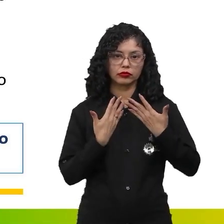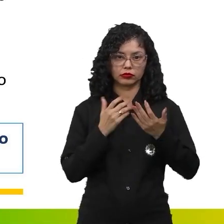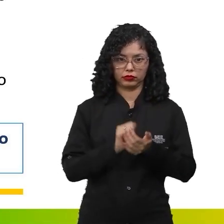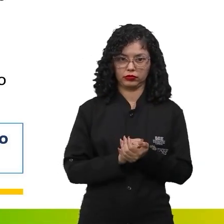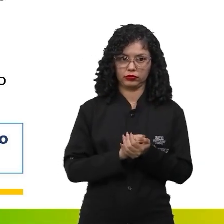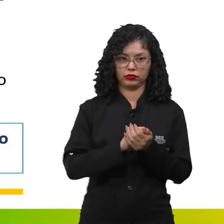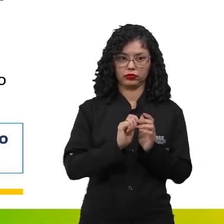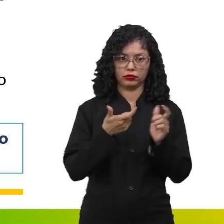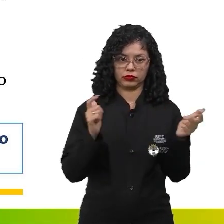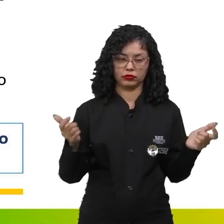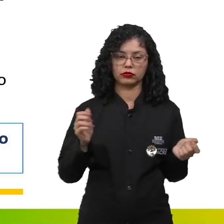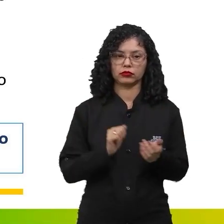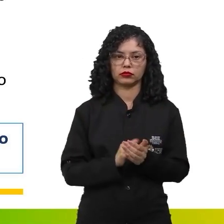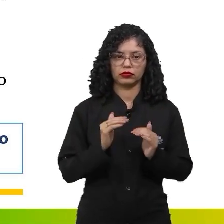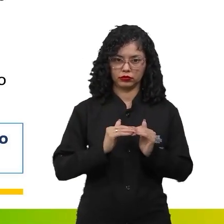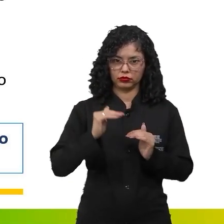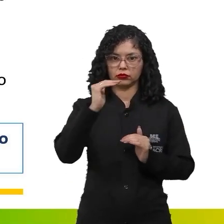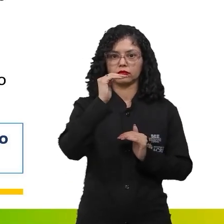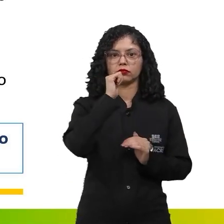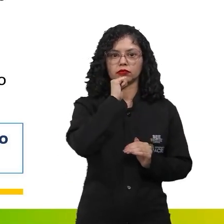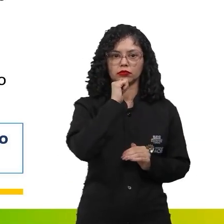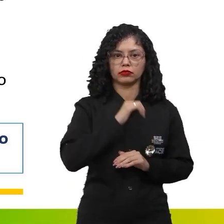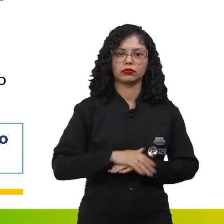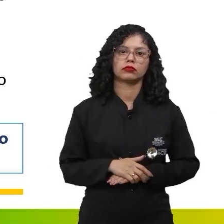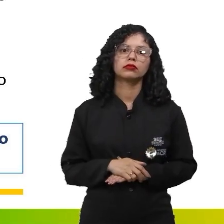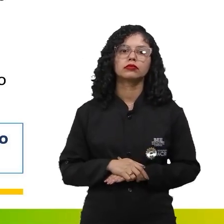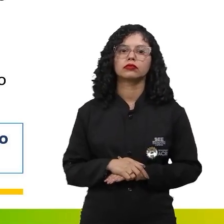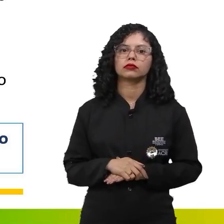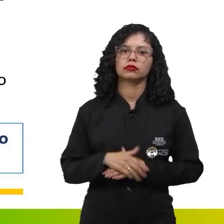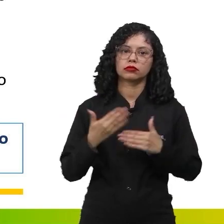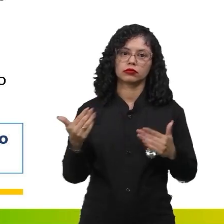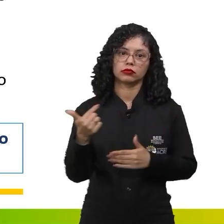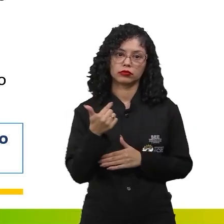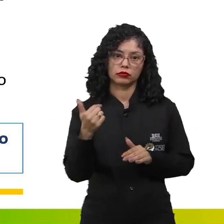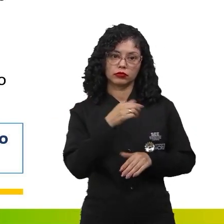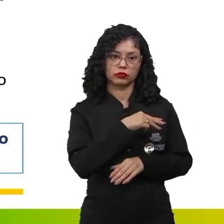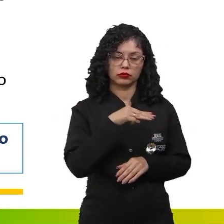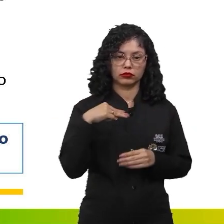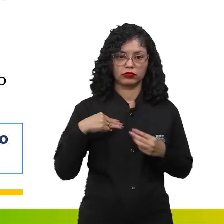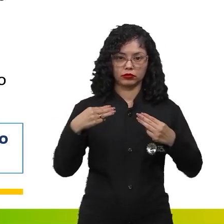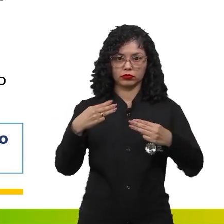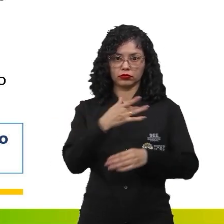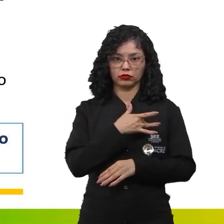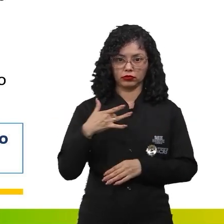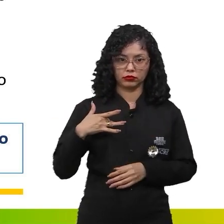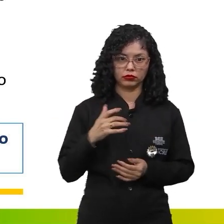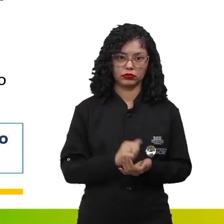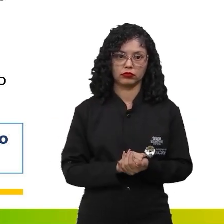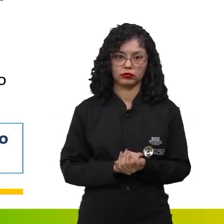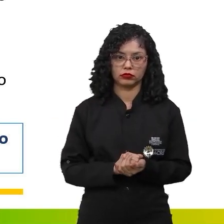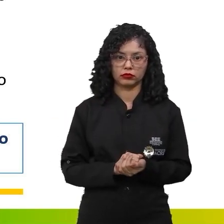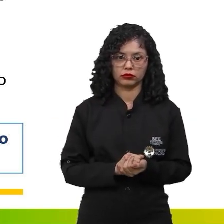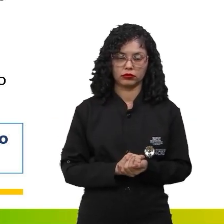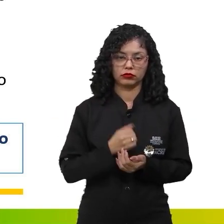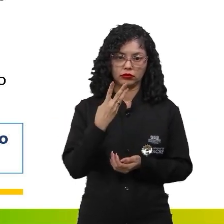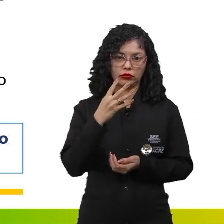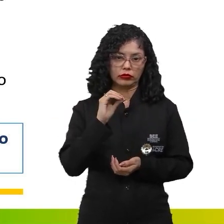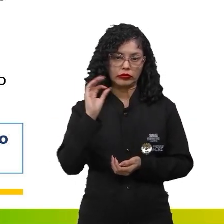apelo emocional, o que aumenta o engajamento. Então, segundo o Ministério da Saúde, em 2025, o Brasil